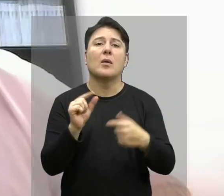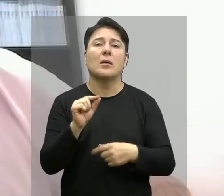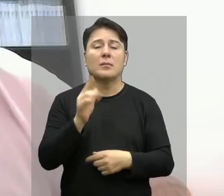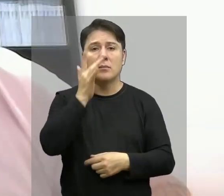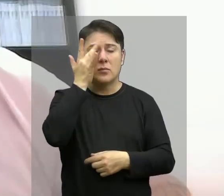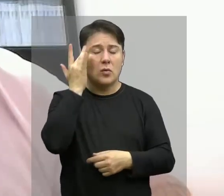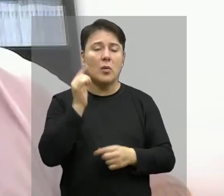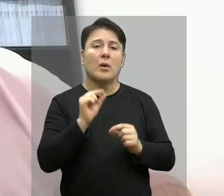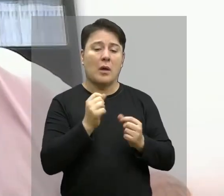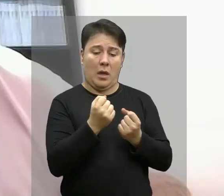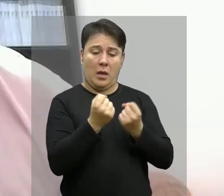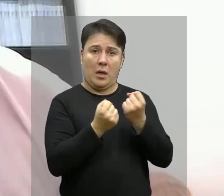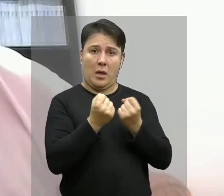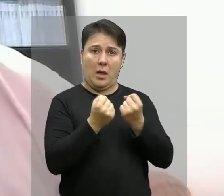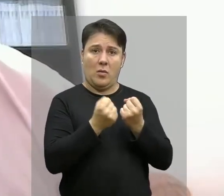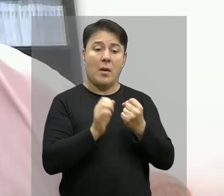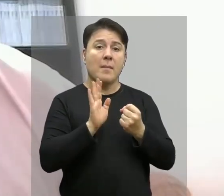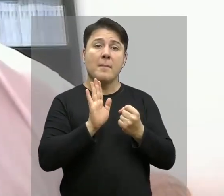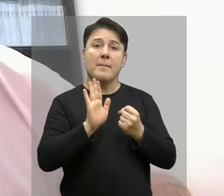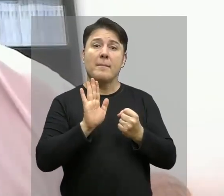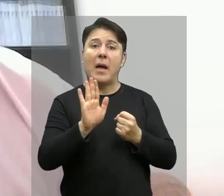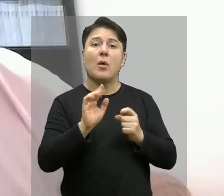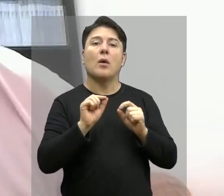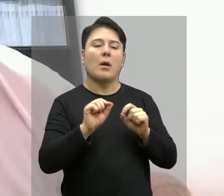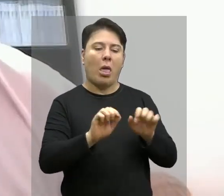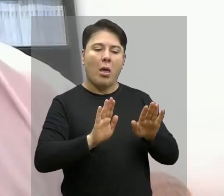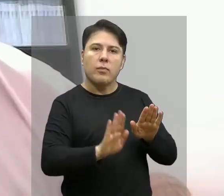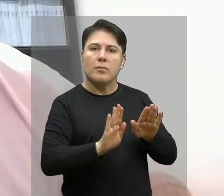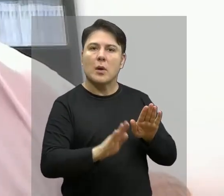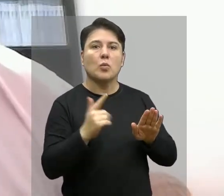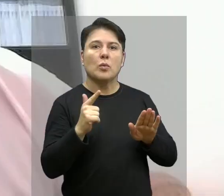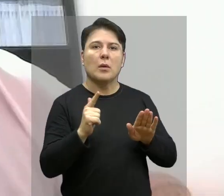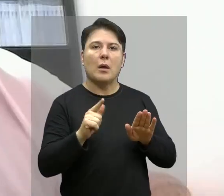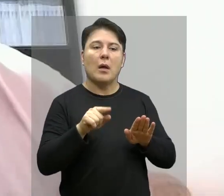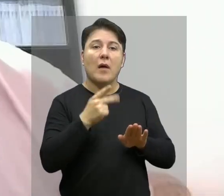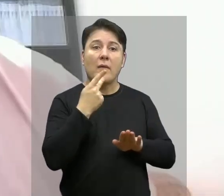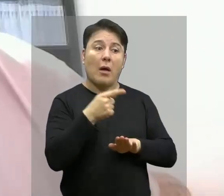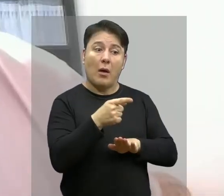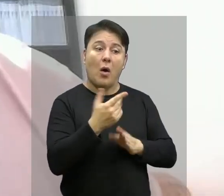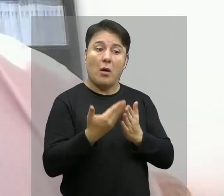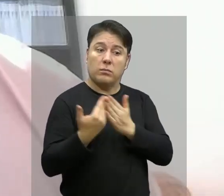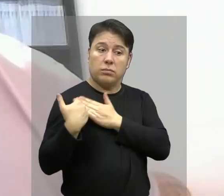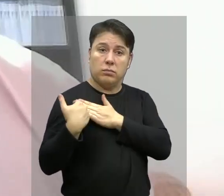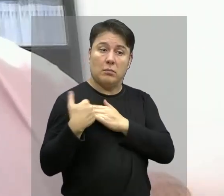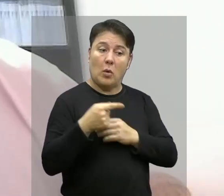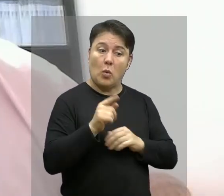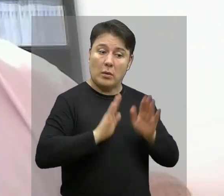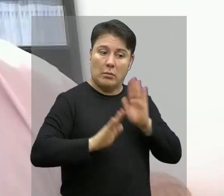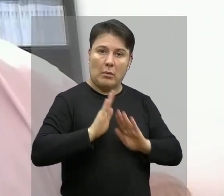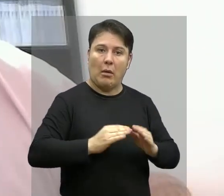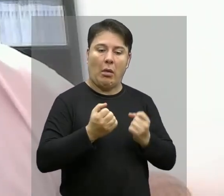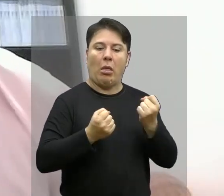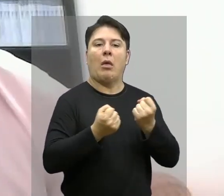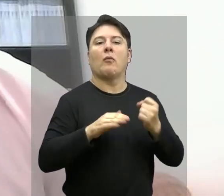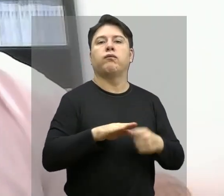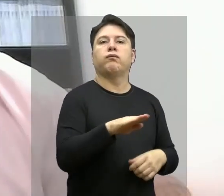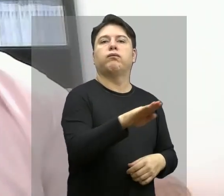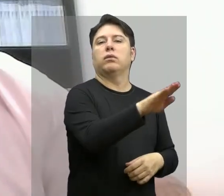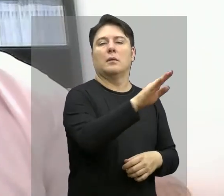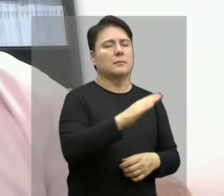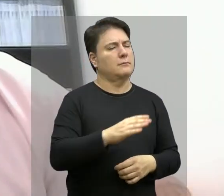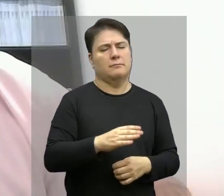dentro de um carro, tira o freio e fala: agora dirige. Dirige com segurança, dirija com responsabilidade. Não tem freio, né?